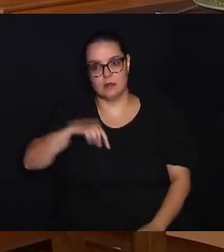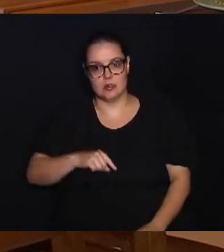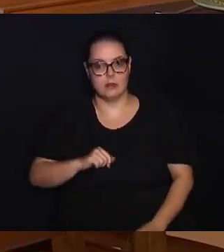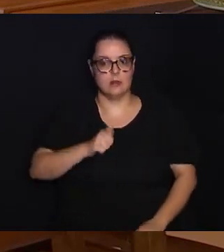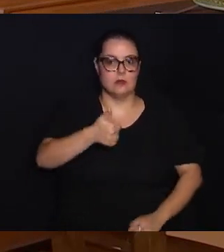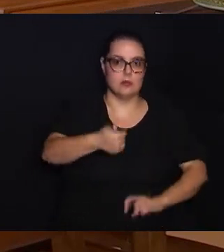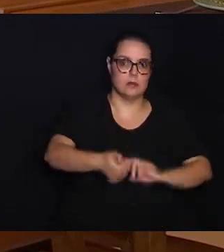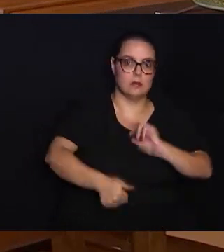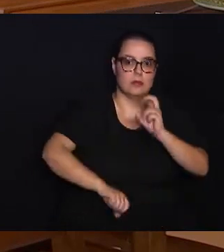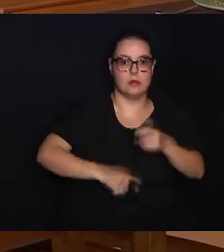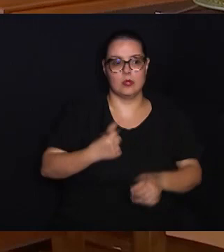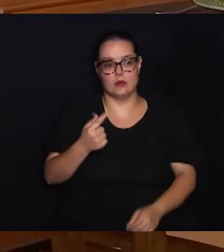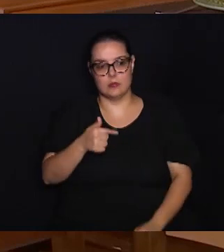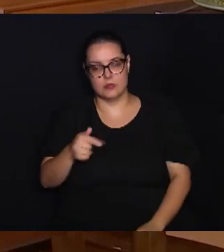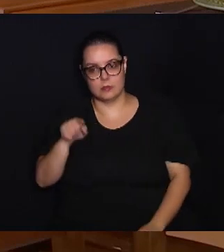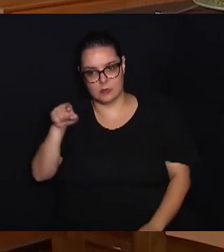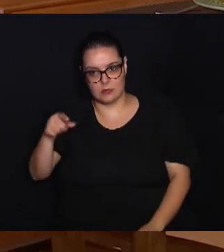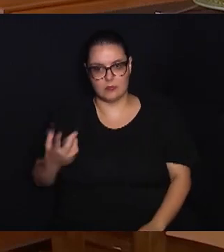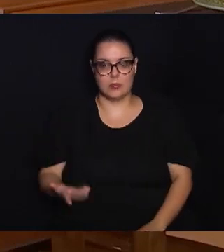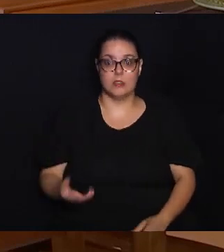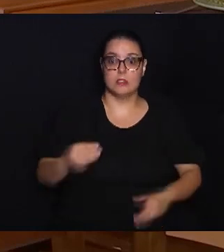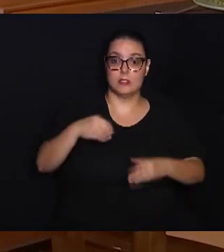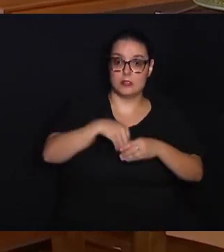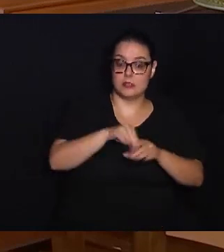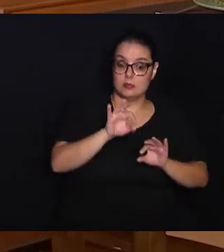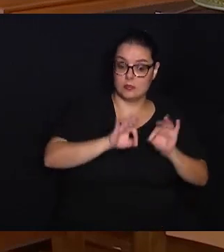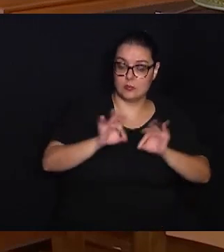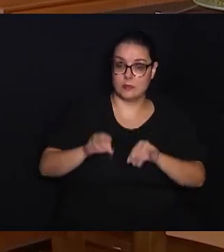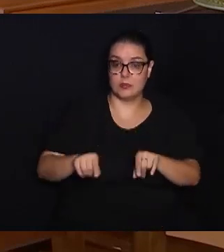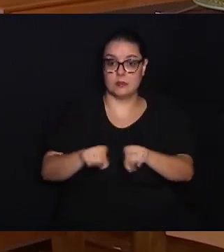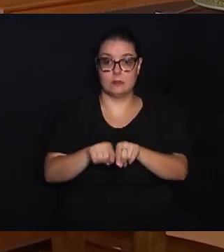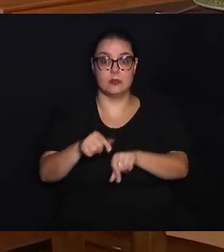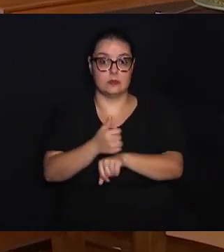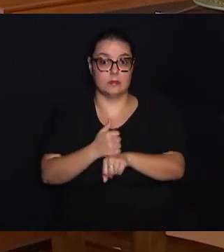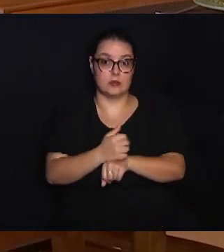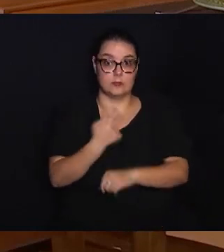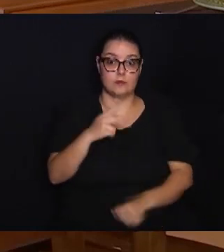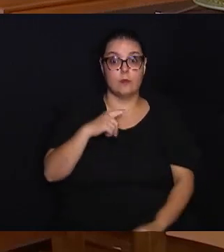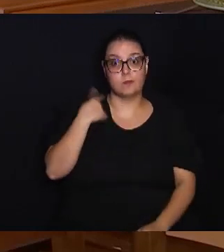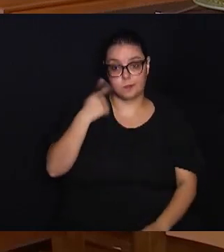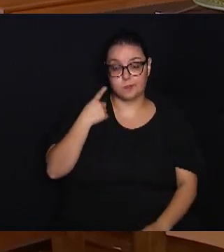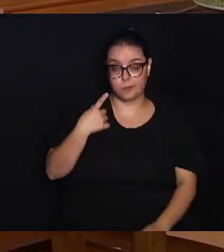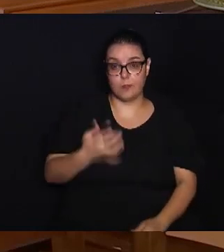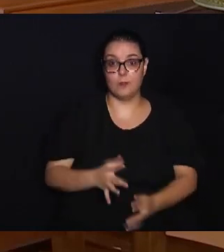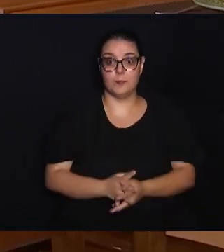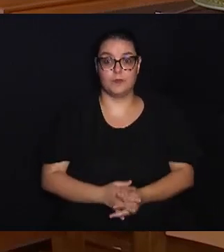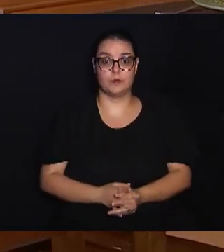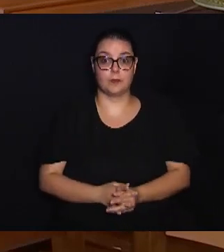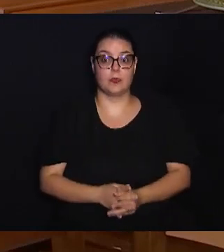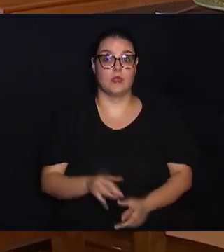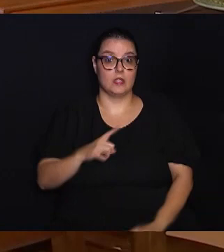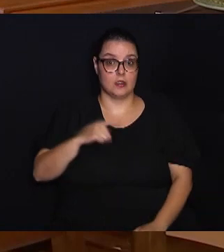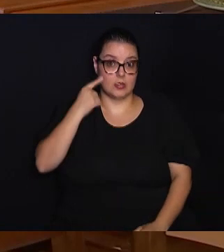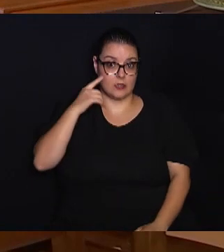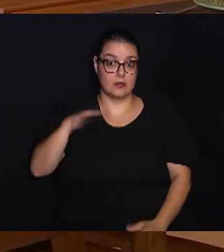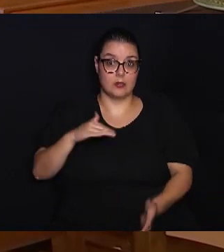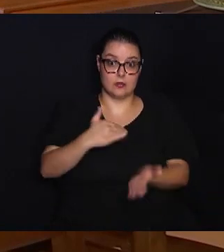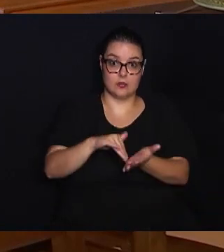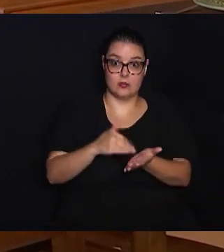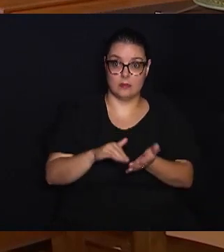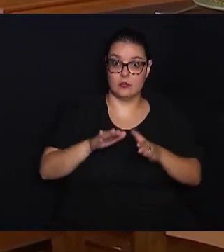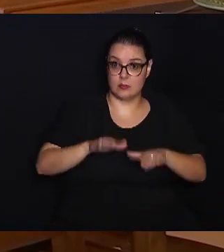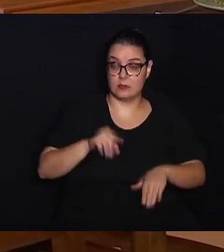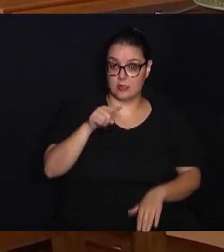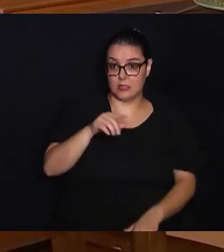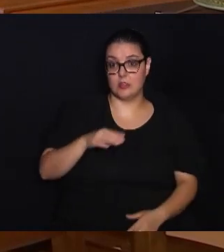ela vem a cada 15 dias uma semana eu vou para lá e dentro do que a gente planeja também na profissão dela que ela é advogada a gente tem a